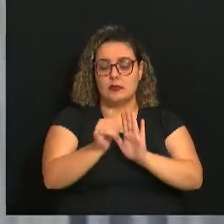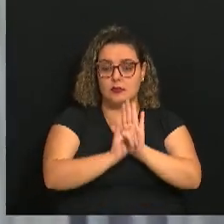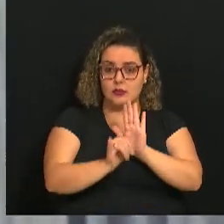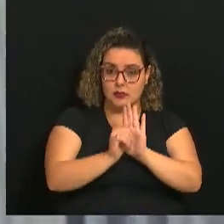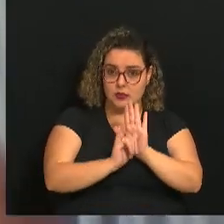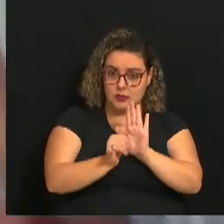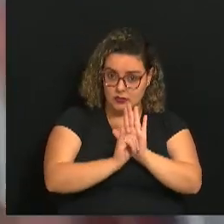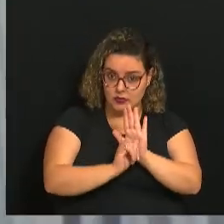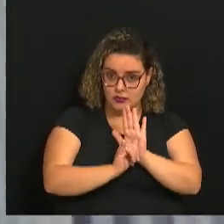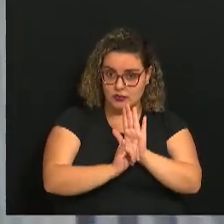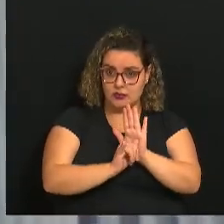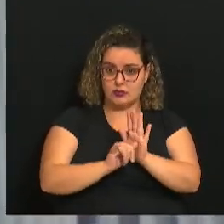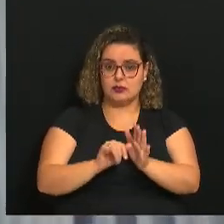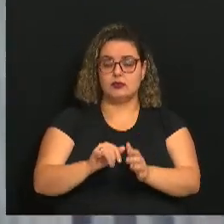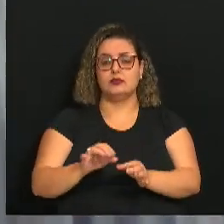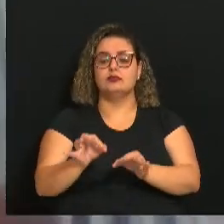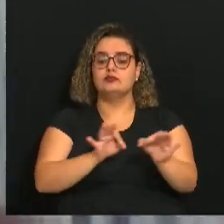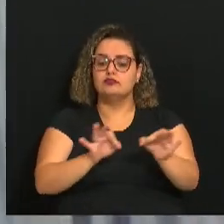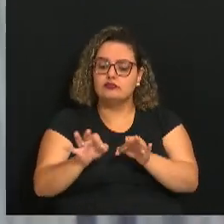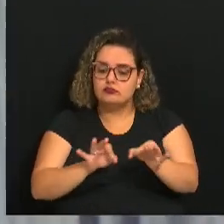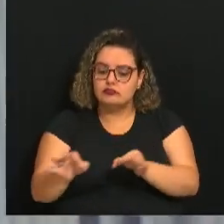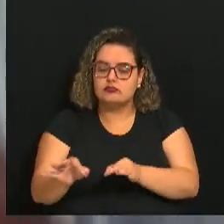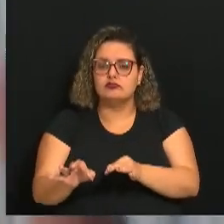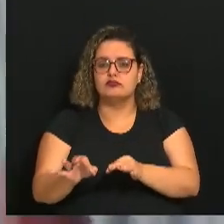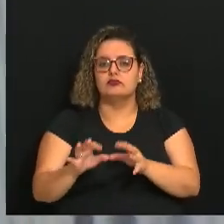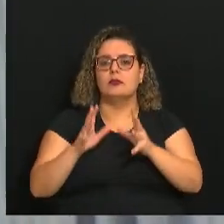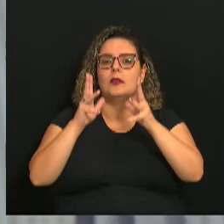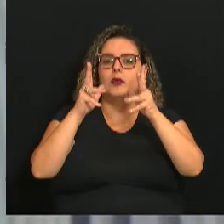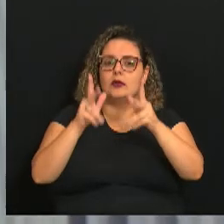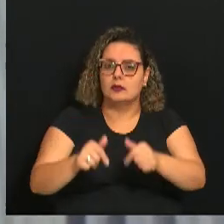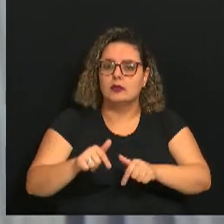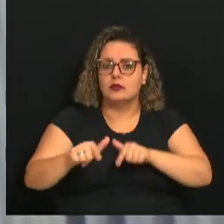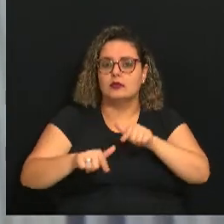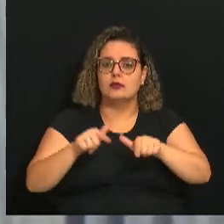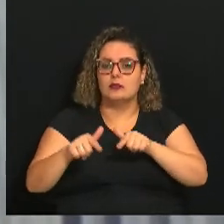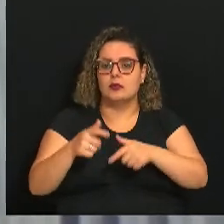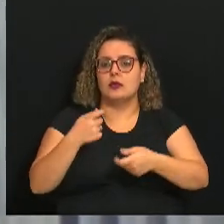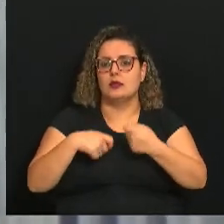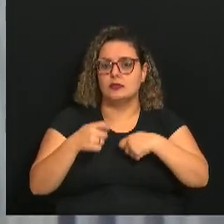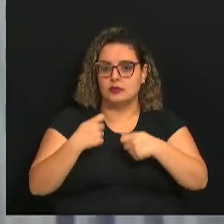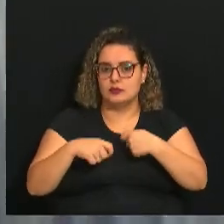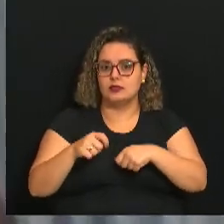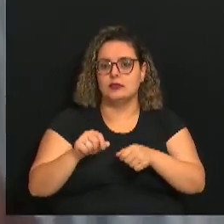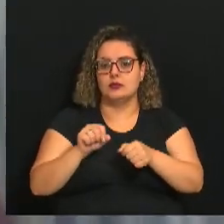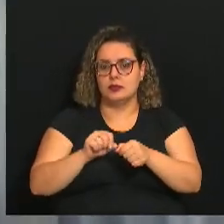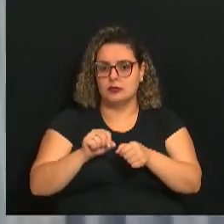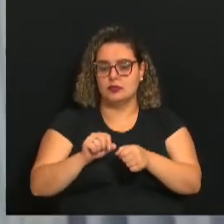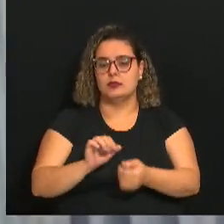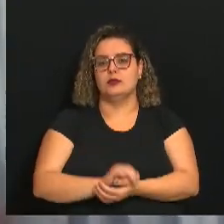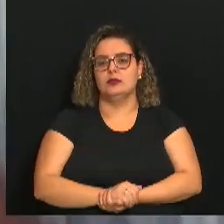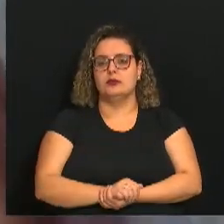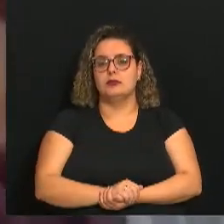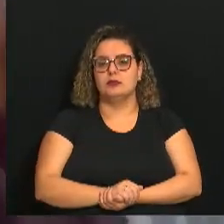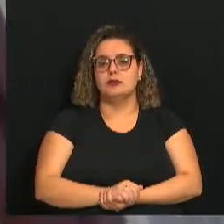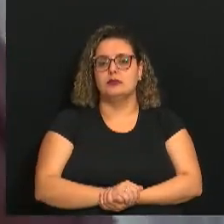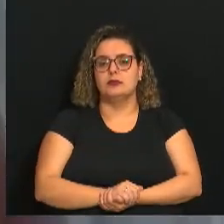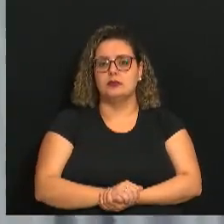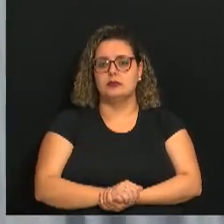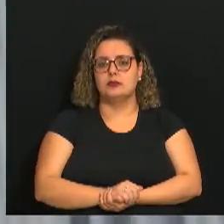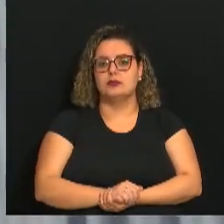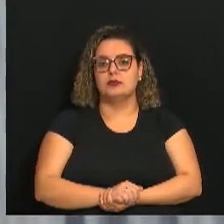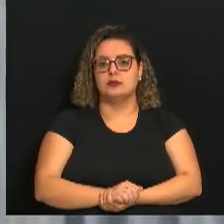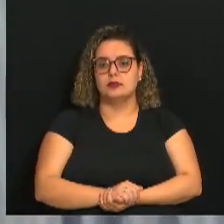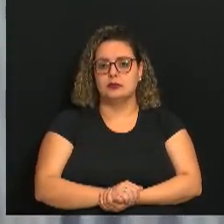no momento da elaboração de todo esse trabalho administrativo que tem que ser feito. É preciso